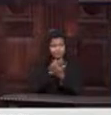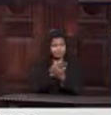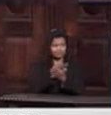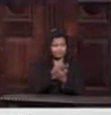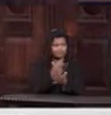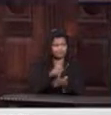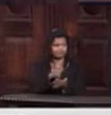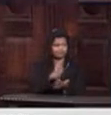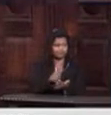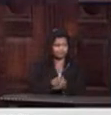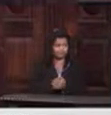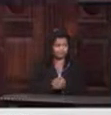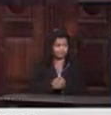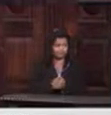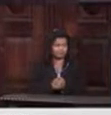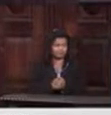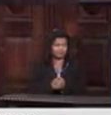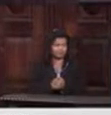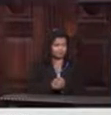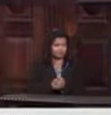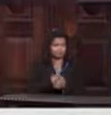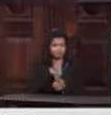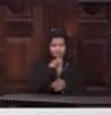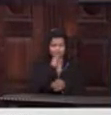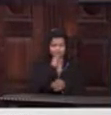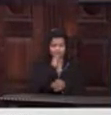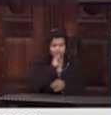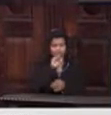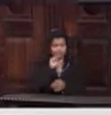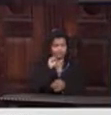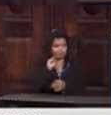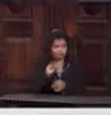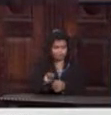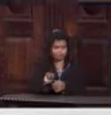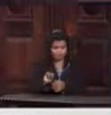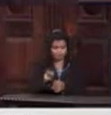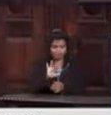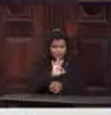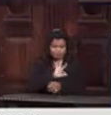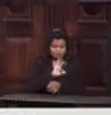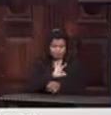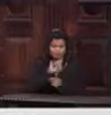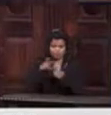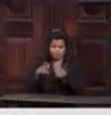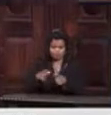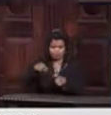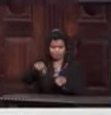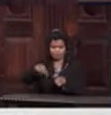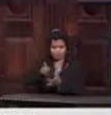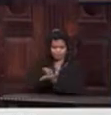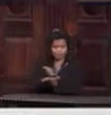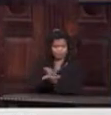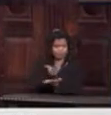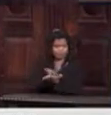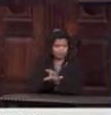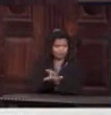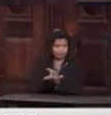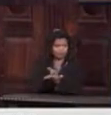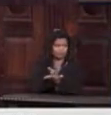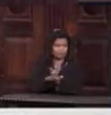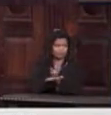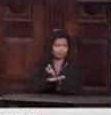Se eu coloco nesse local policiais permanentes, de plantão, evidentemente que aqui não vai